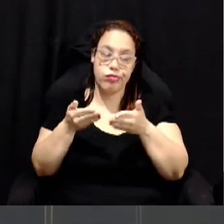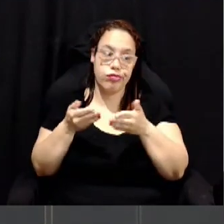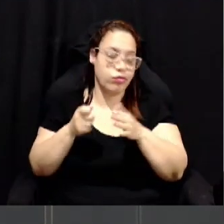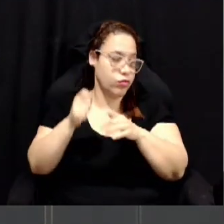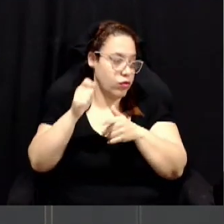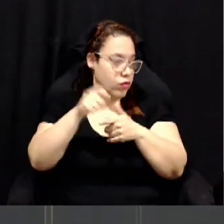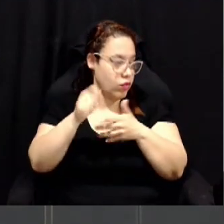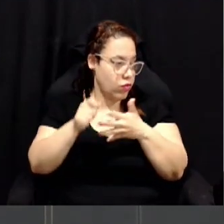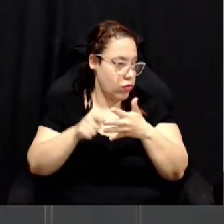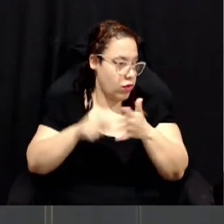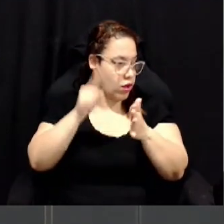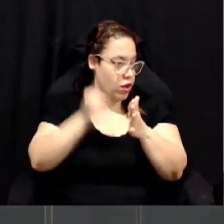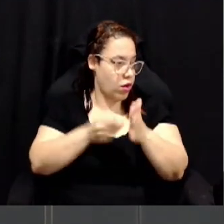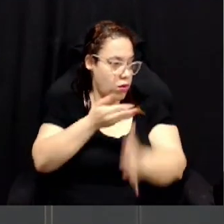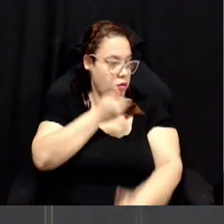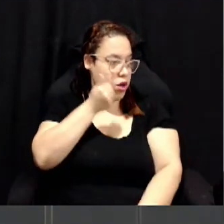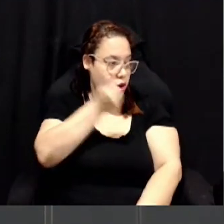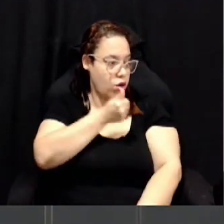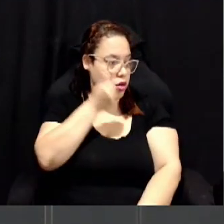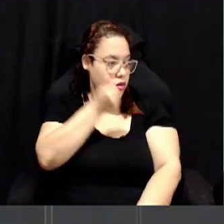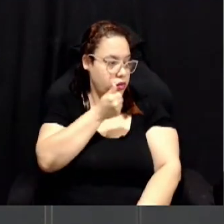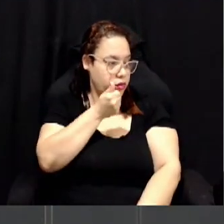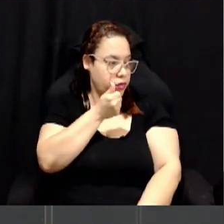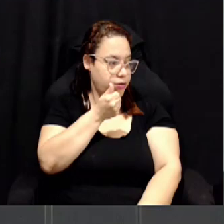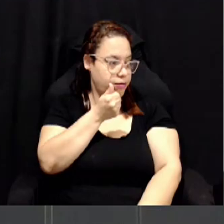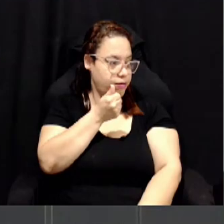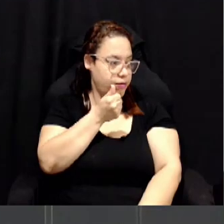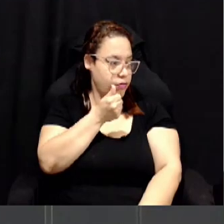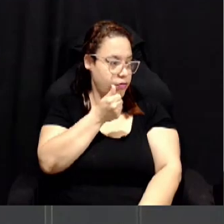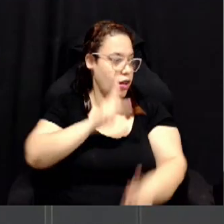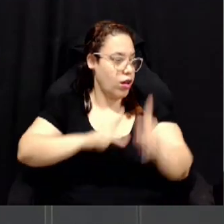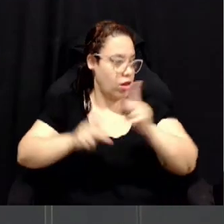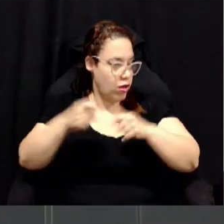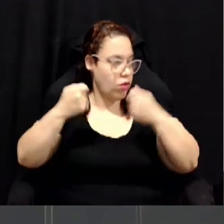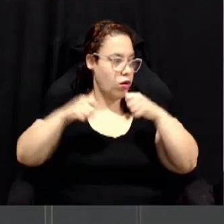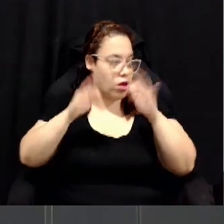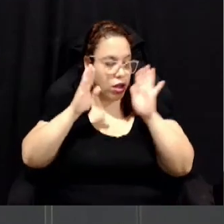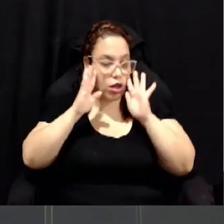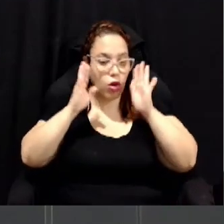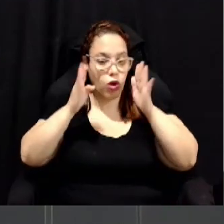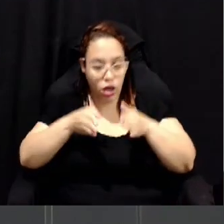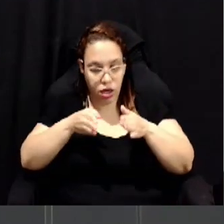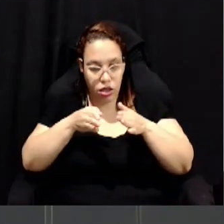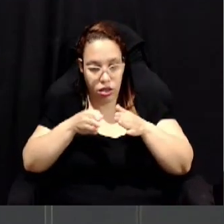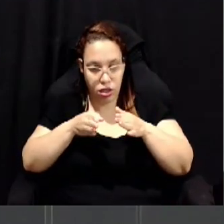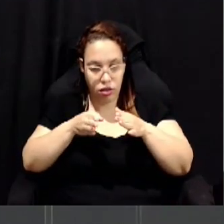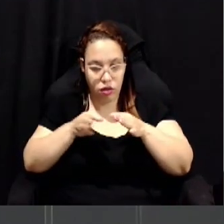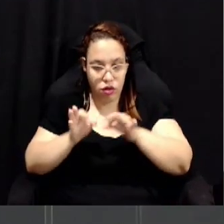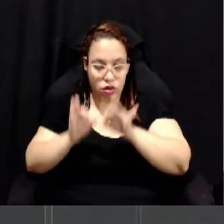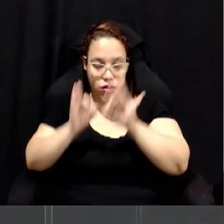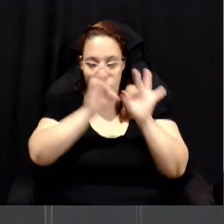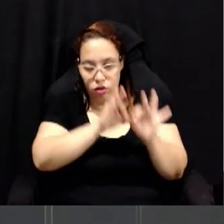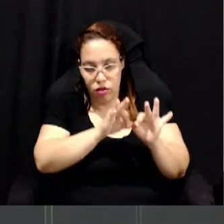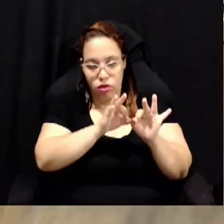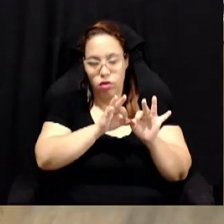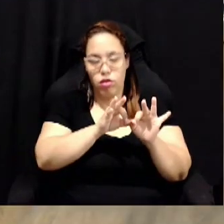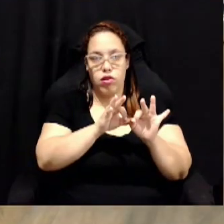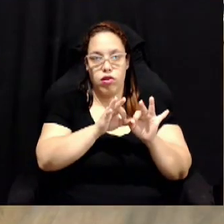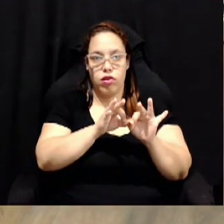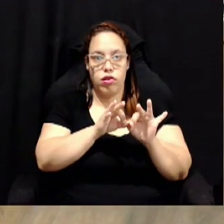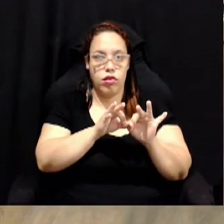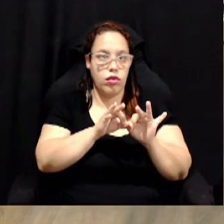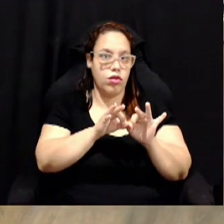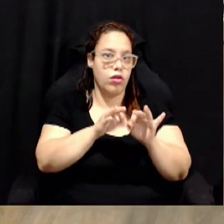estejam melhores. Então, essa população precisa ser olhada e precisa ser assistida. Então, informação é tudo. Em termos de